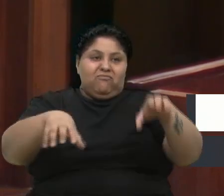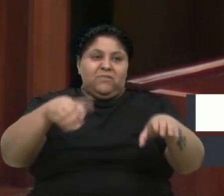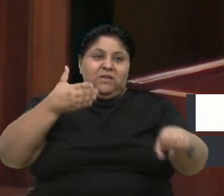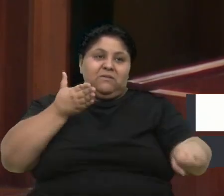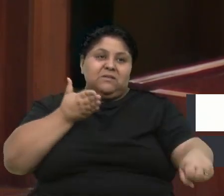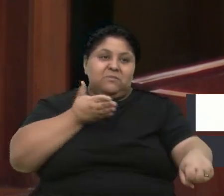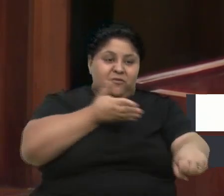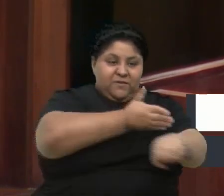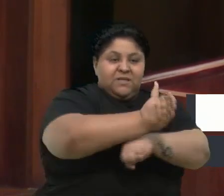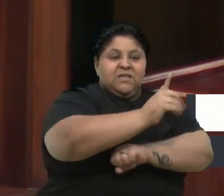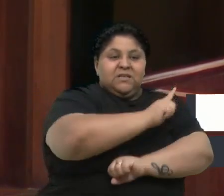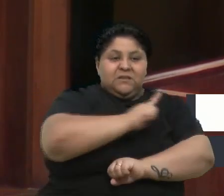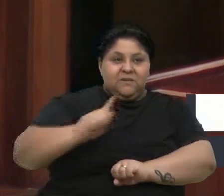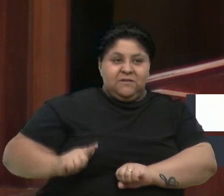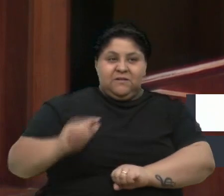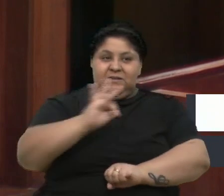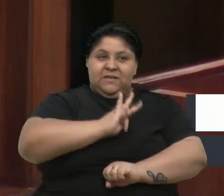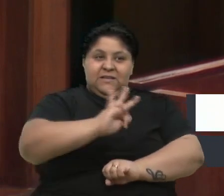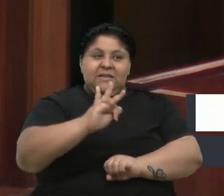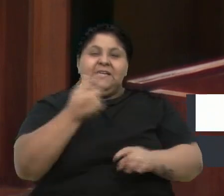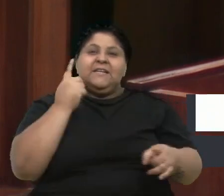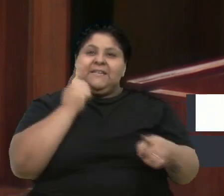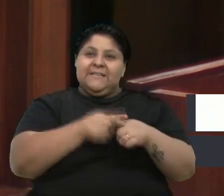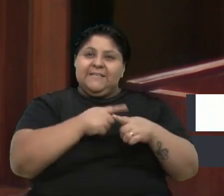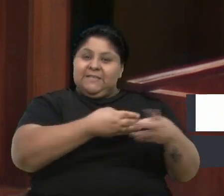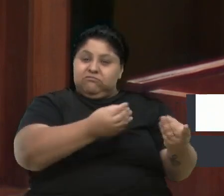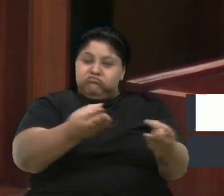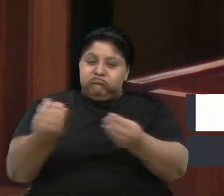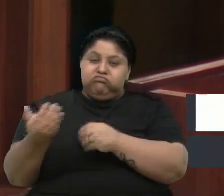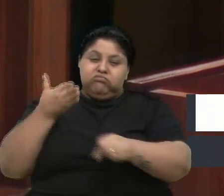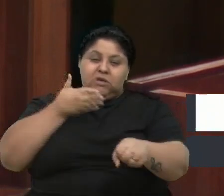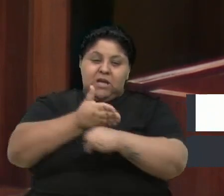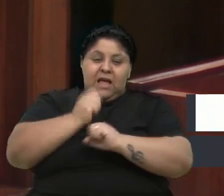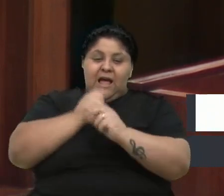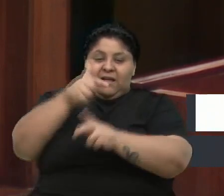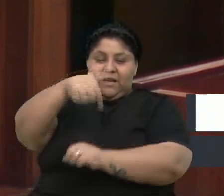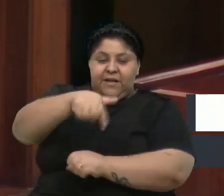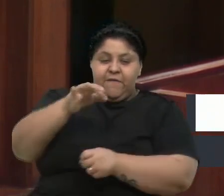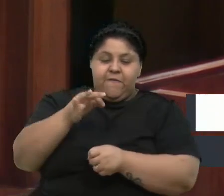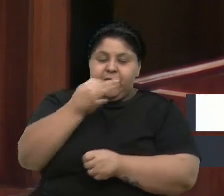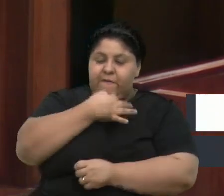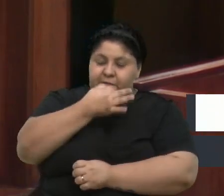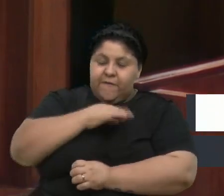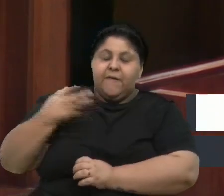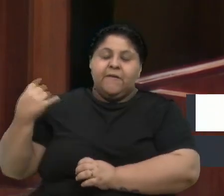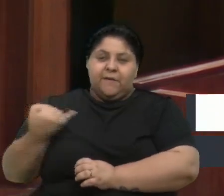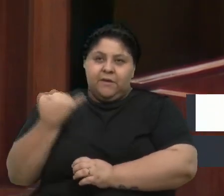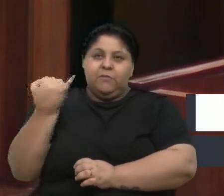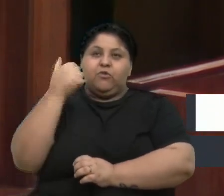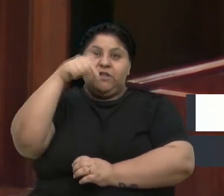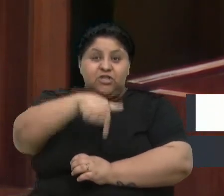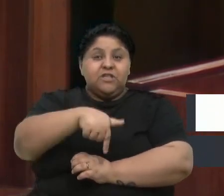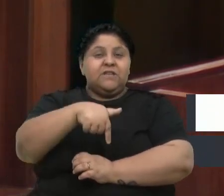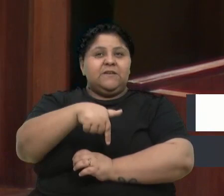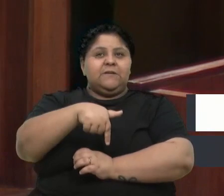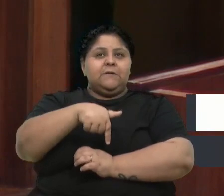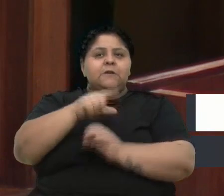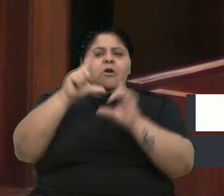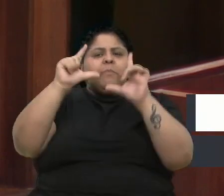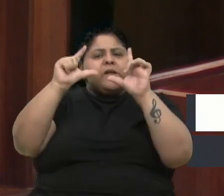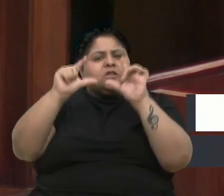federal, ela vem muito a calhar para um trabalho árduo que está sendo feito aqui em Caxias do Sul, importante para Caxias, para